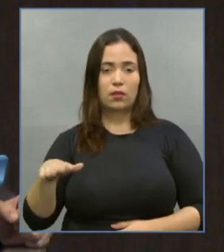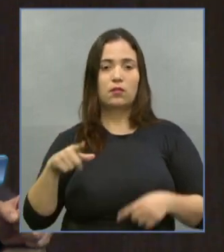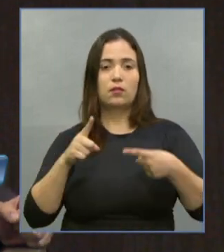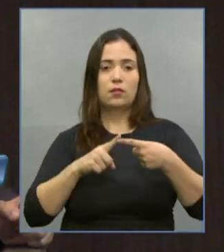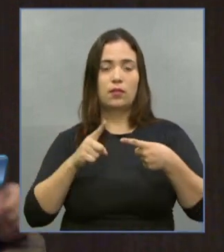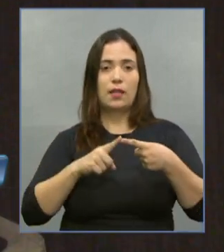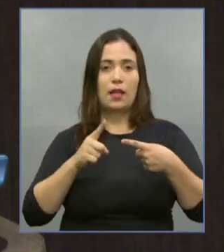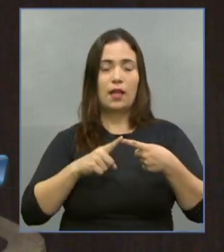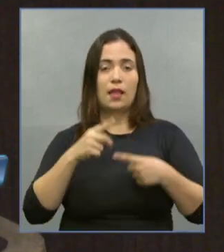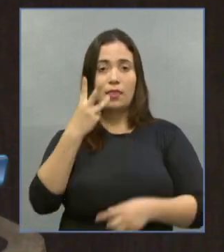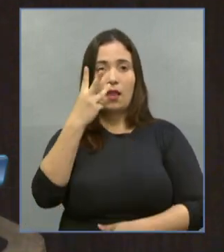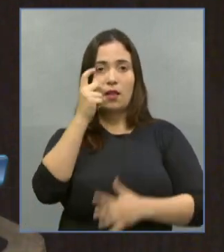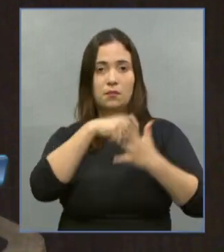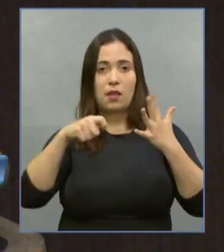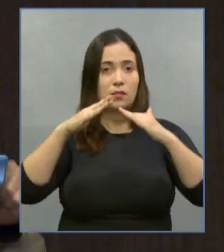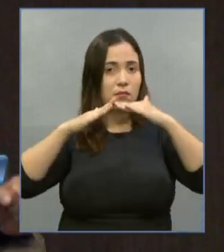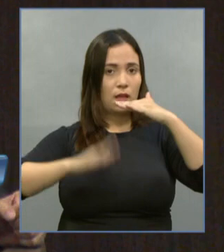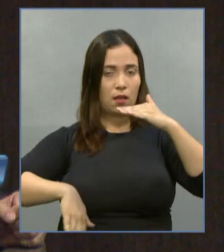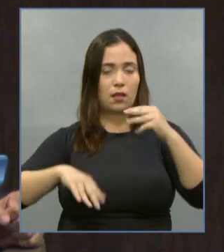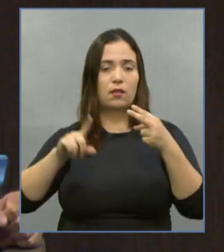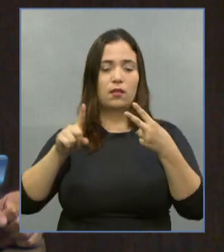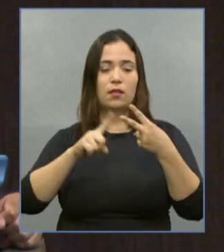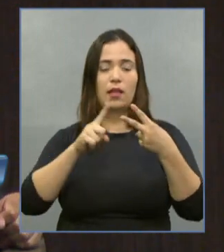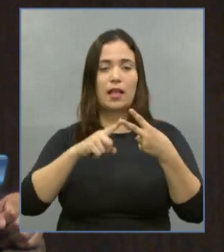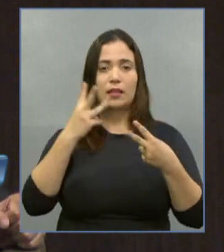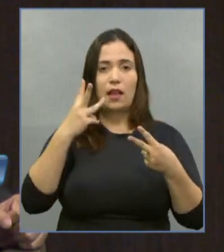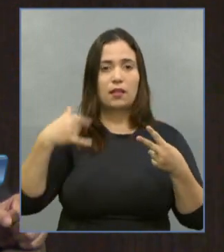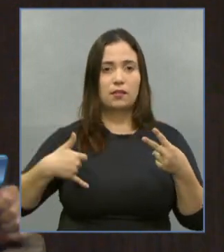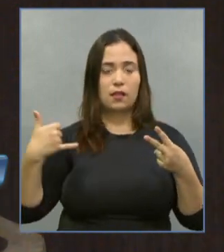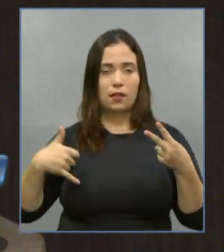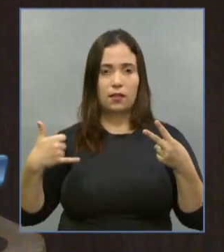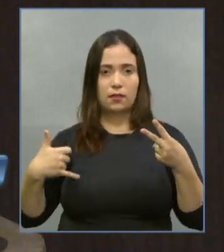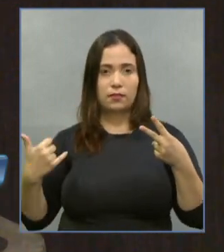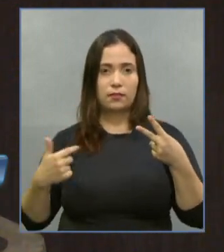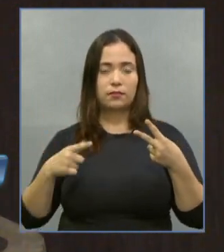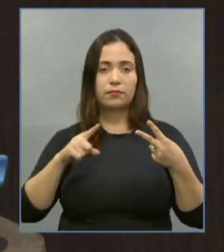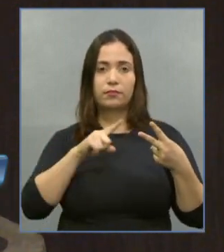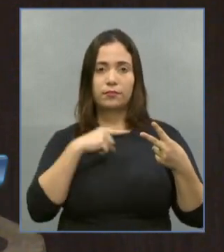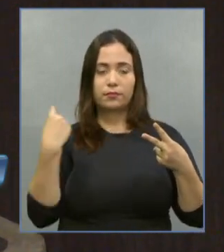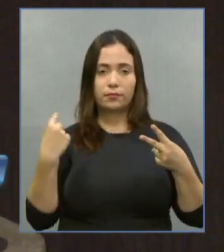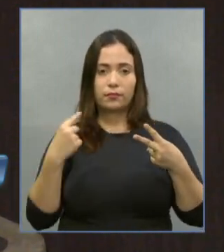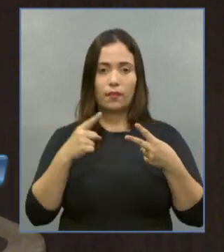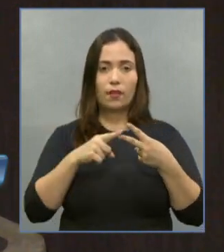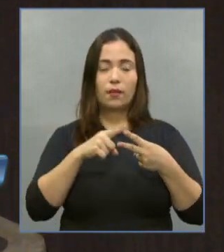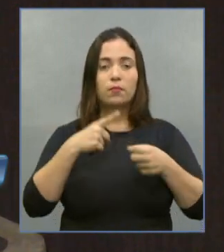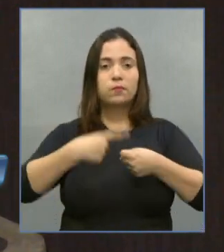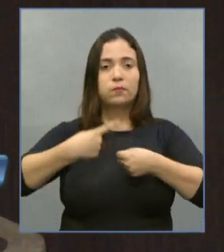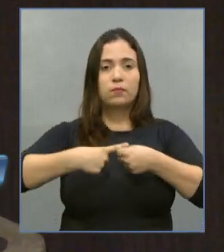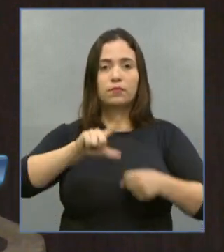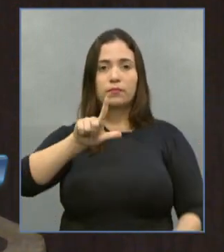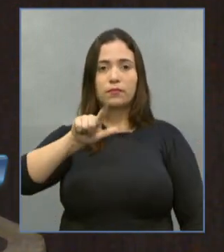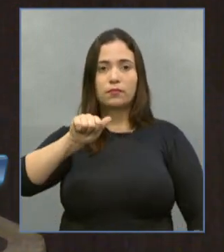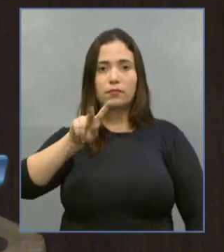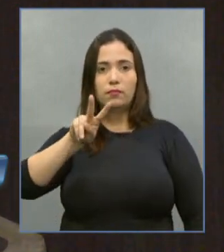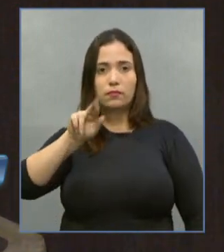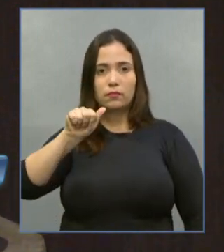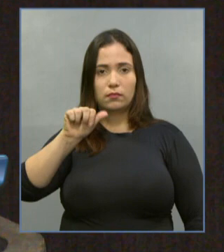menos de 3 meses, uma criança com 3 anos de idade. Uma criança de Lavras da Mangabeira,